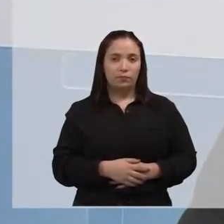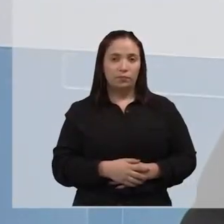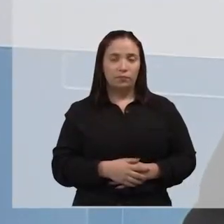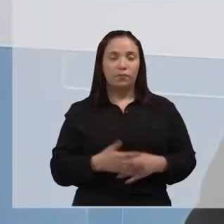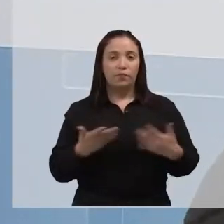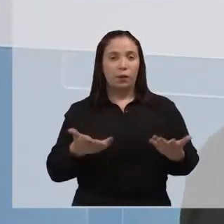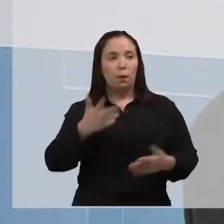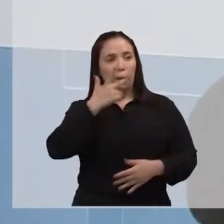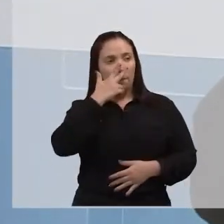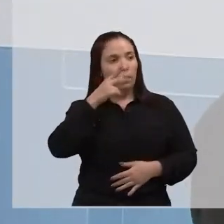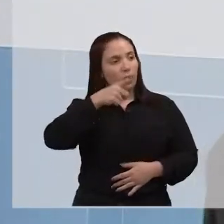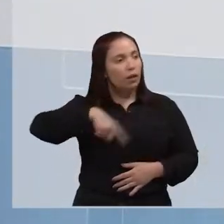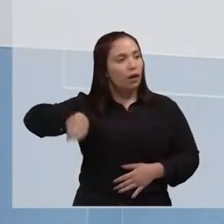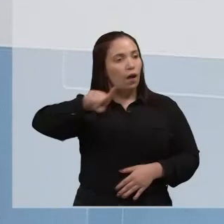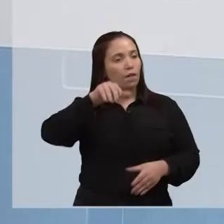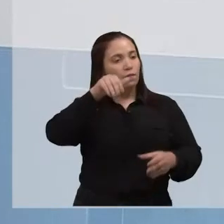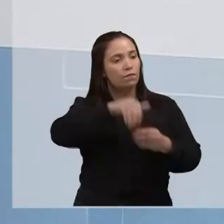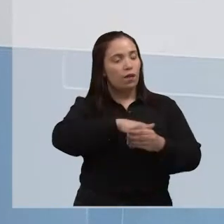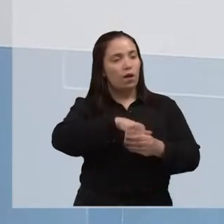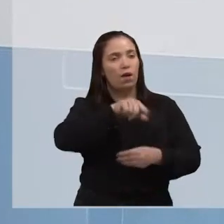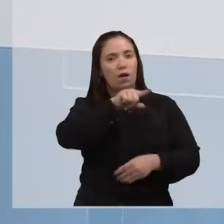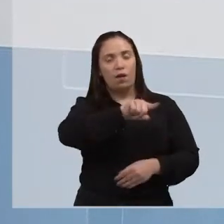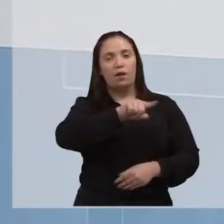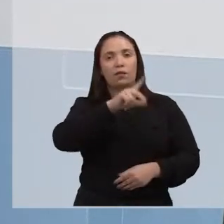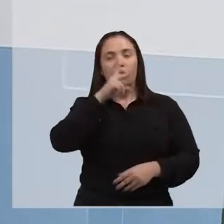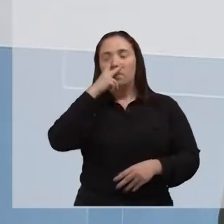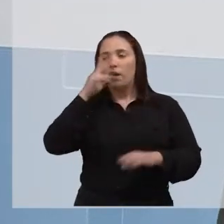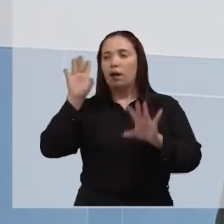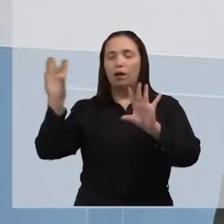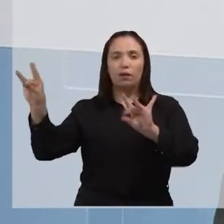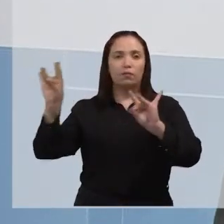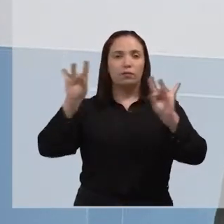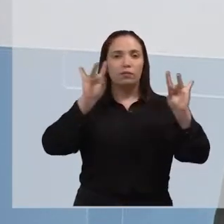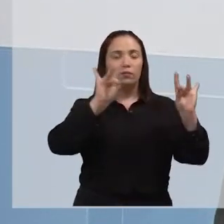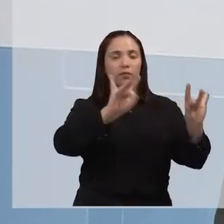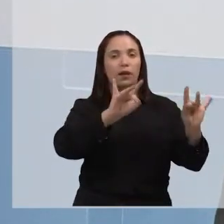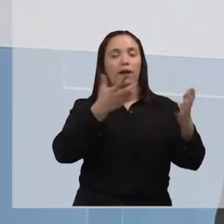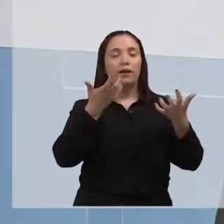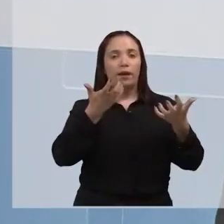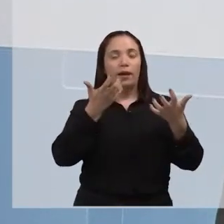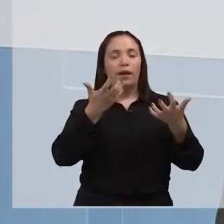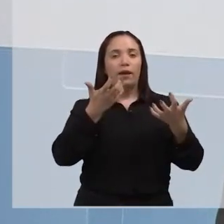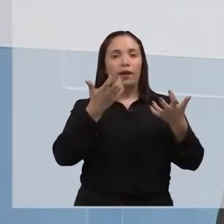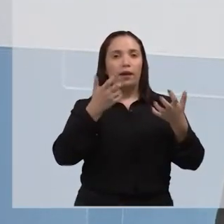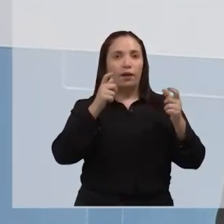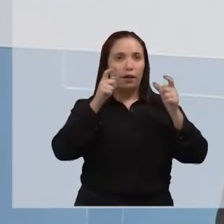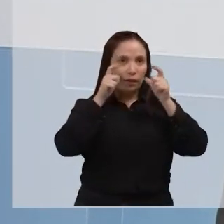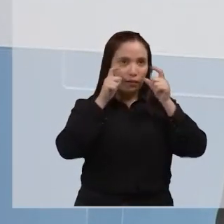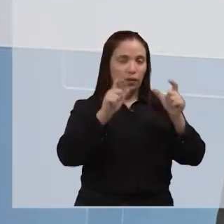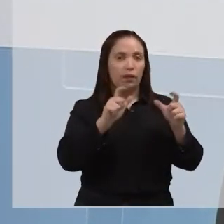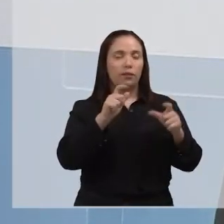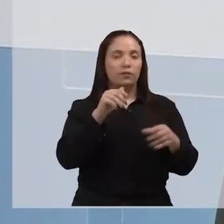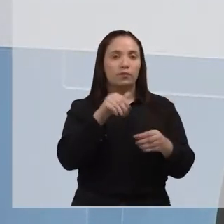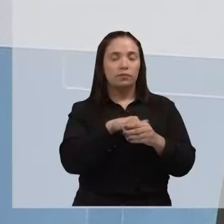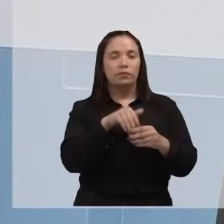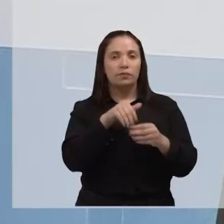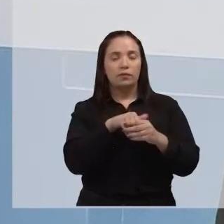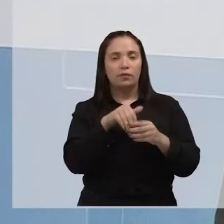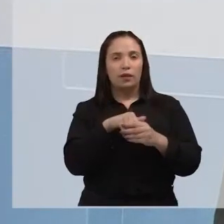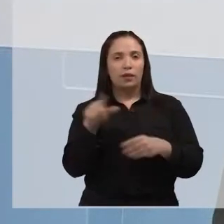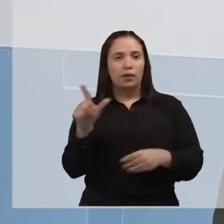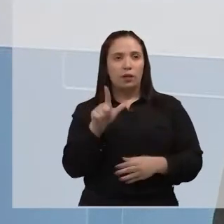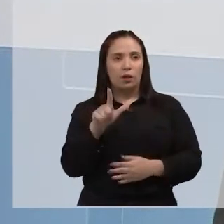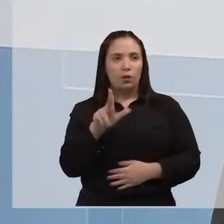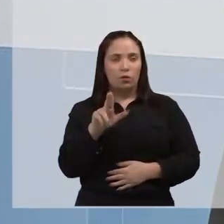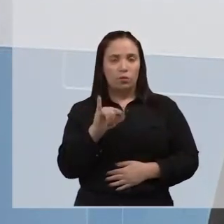transcende, né? A eleição dele, a candidatura dele, dá ao eleitor a possibilidade do eleitor ter na figura do Joaquim Barbosa, como o Luiz está querendo